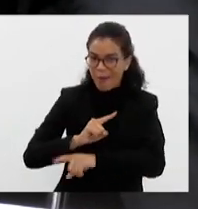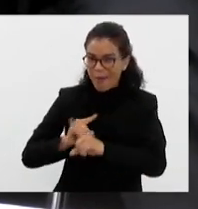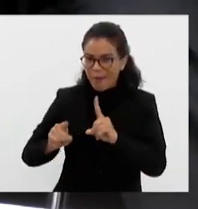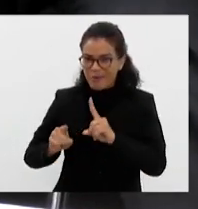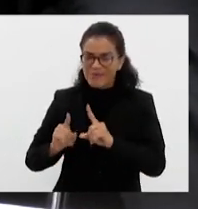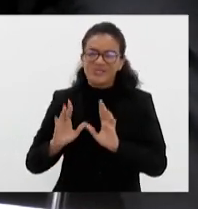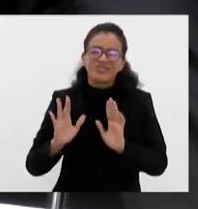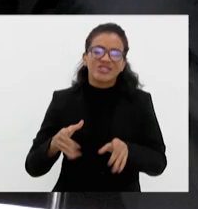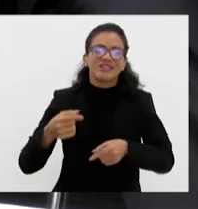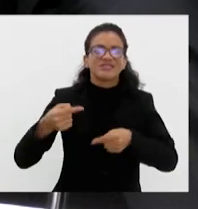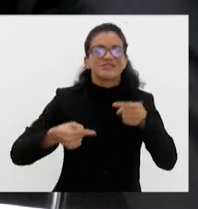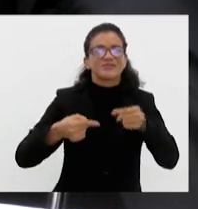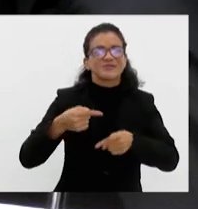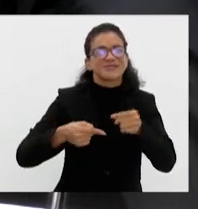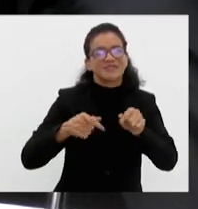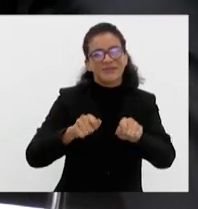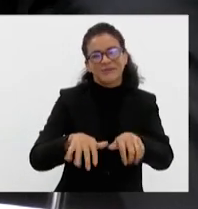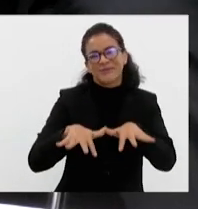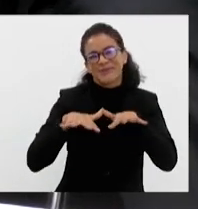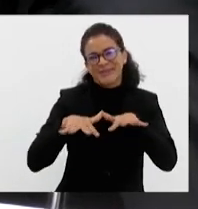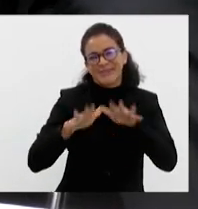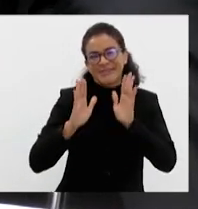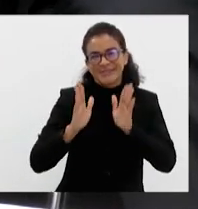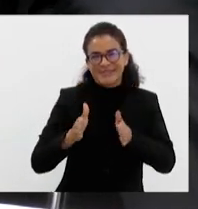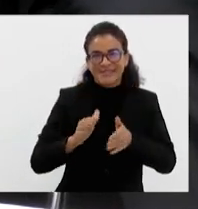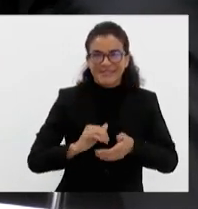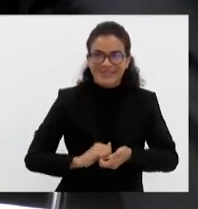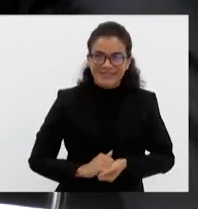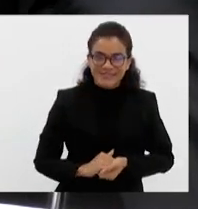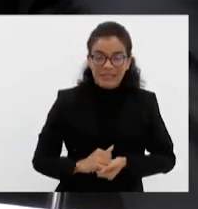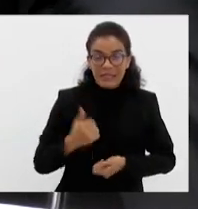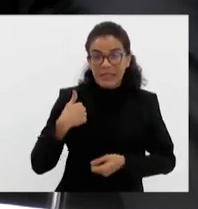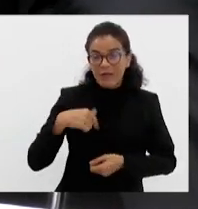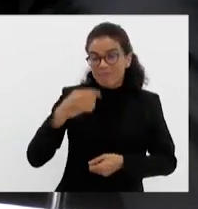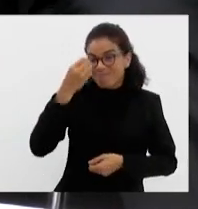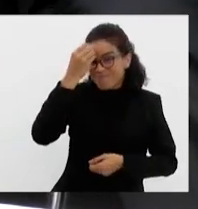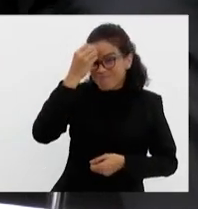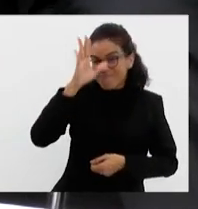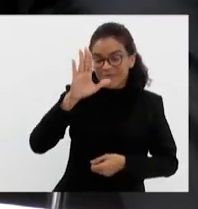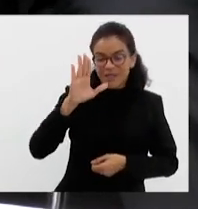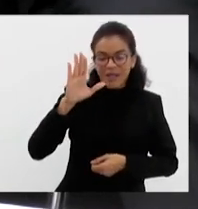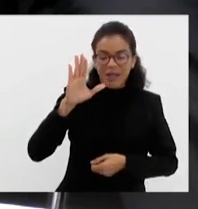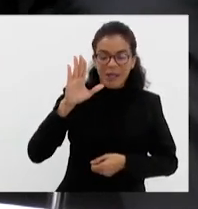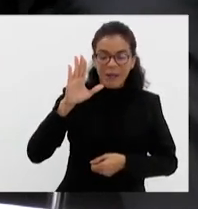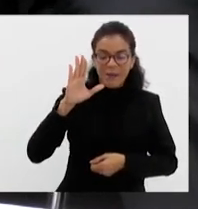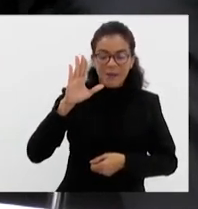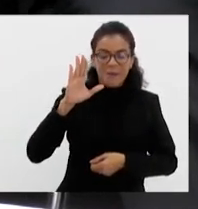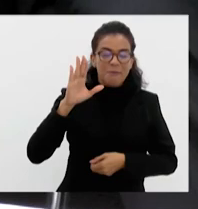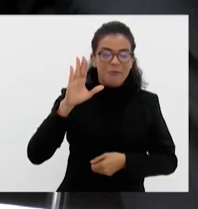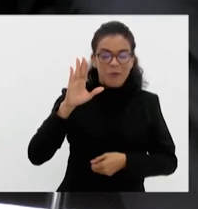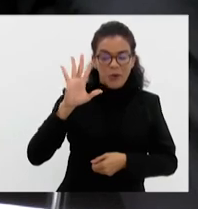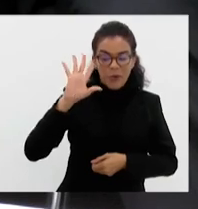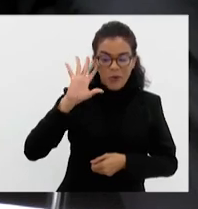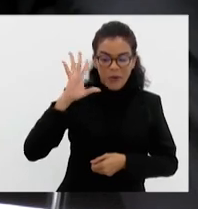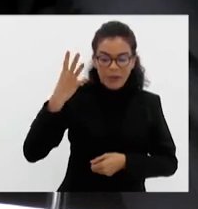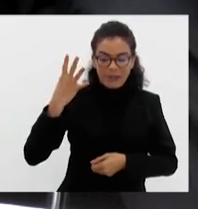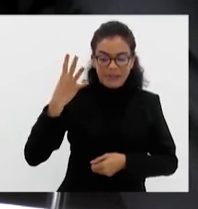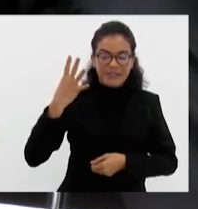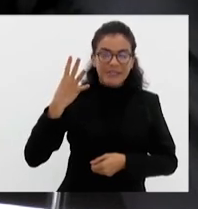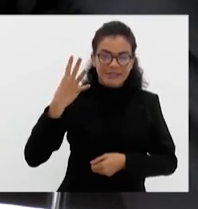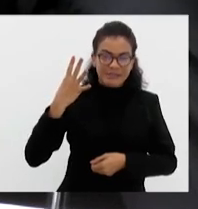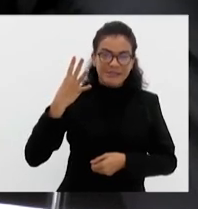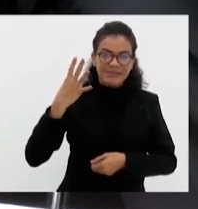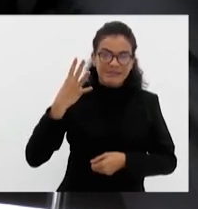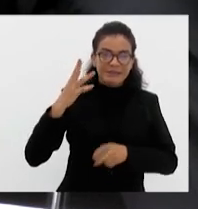foi a plenário muitas vezes. Eu não tenho aqui de memória o que, que se decidiu sobre